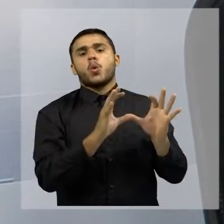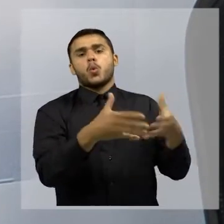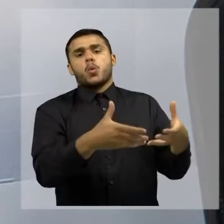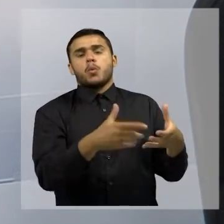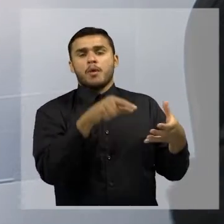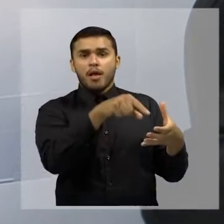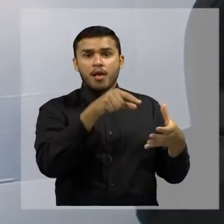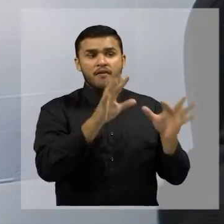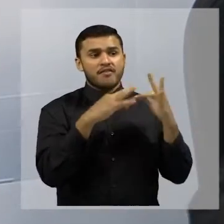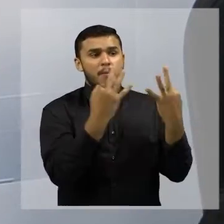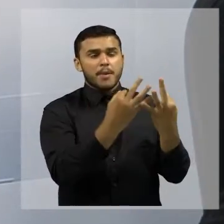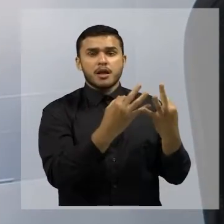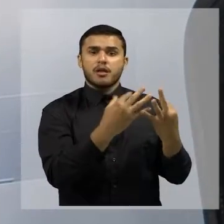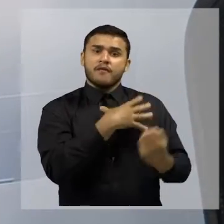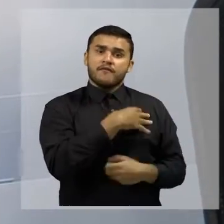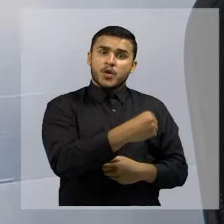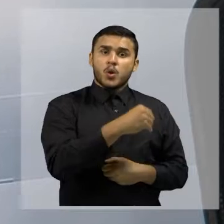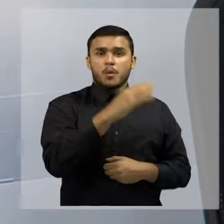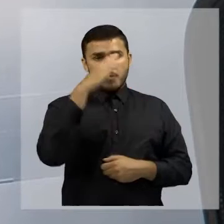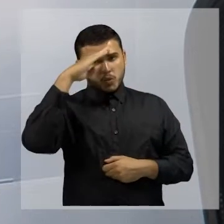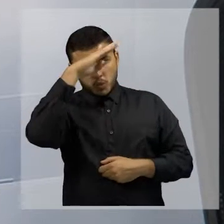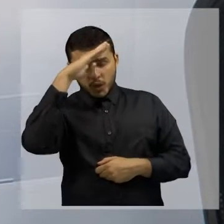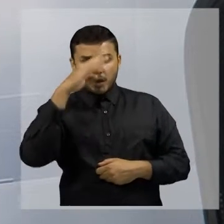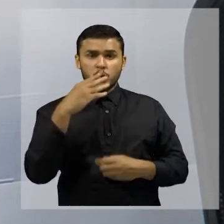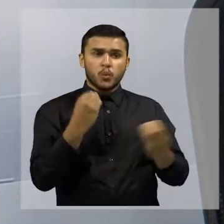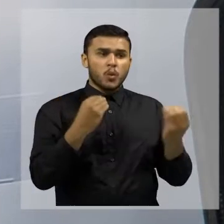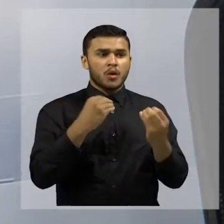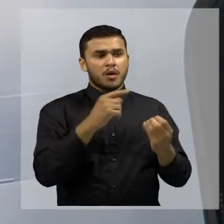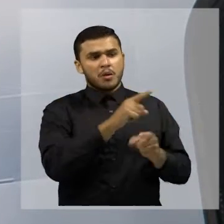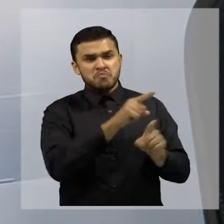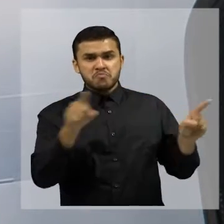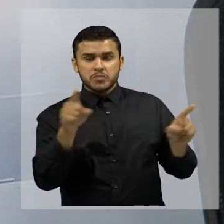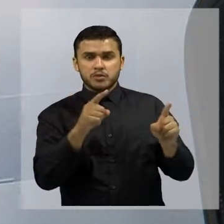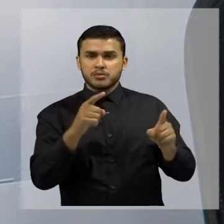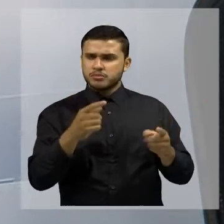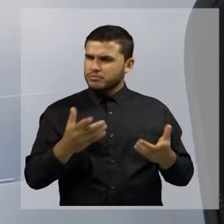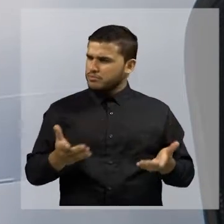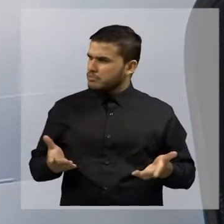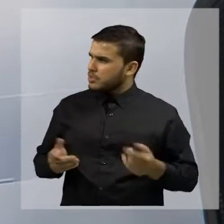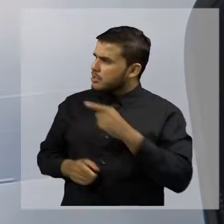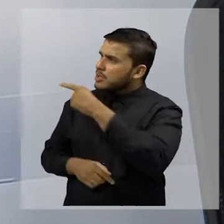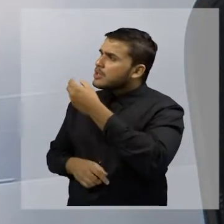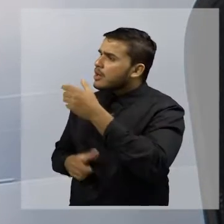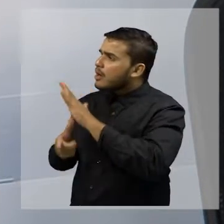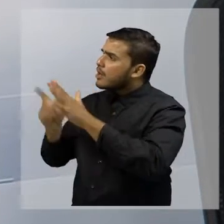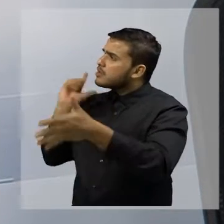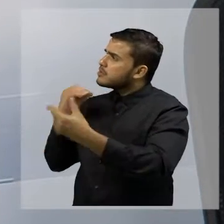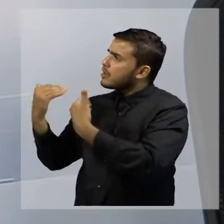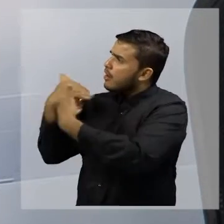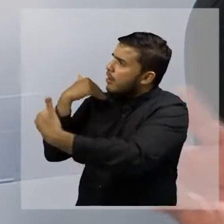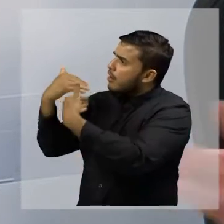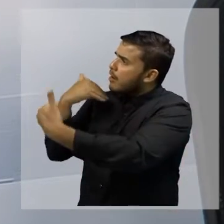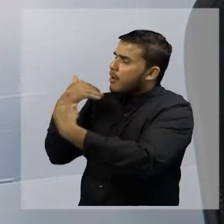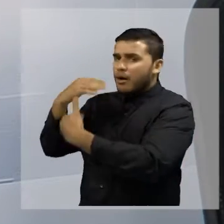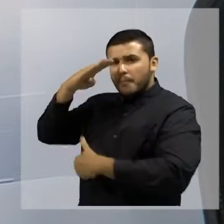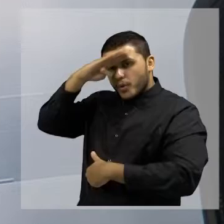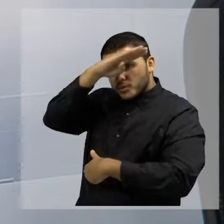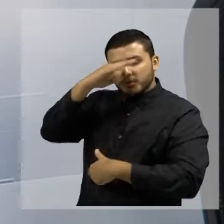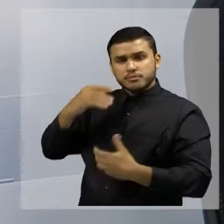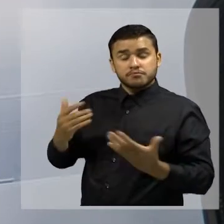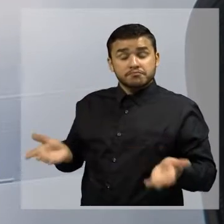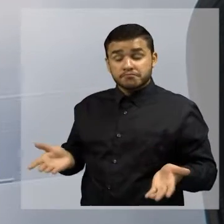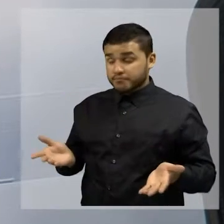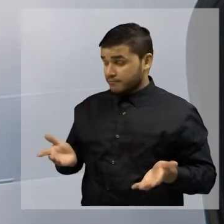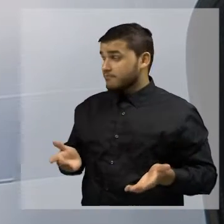Bolsonaro e sua base aliada, e coloca muito mais em prova que existe uma luta que já não é mais uma luta